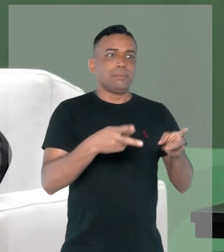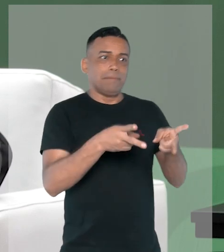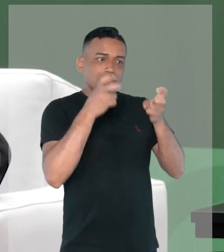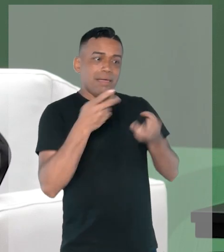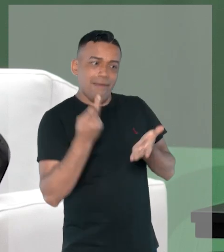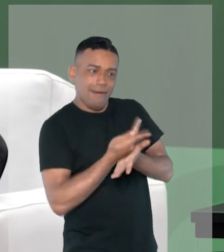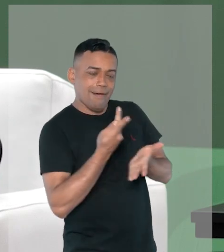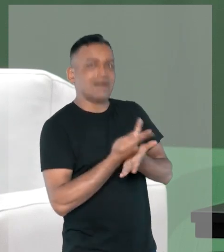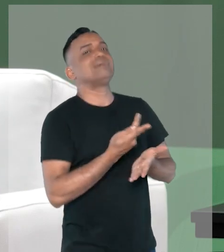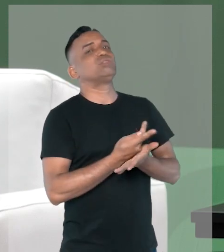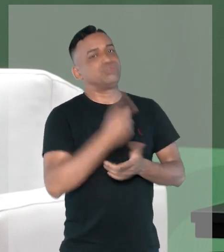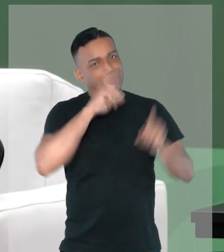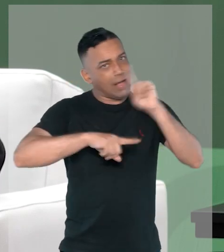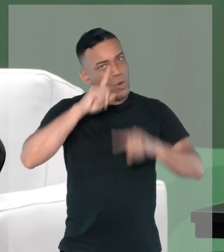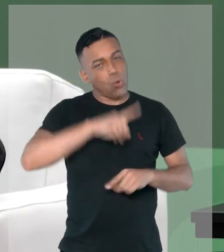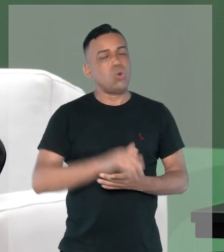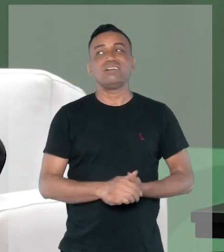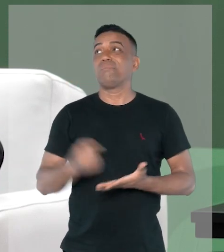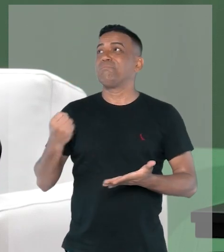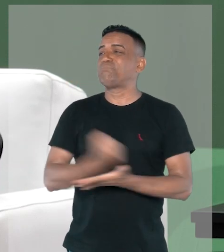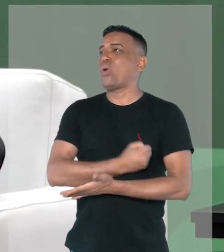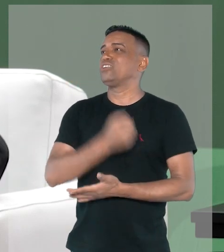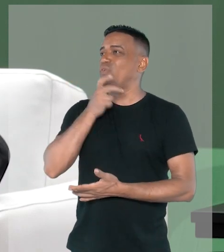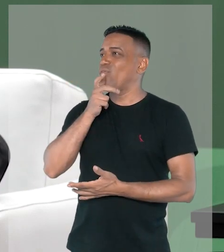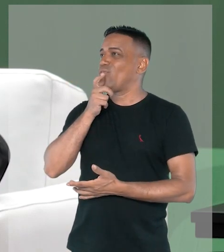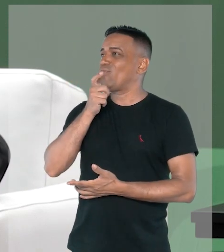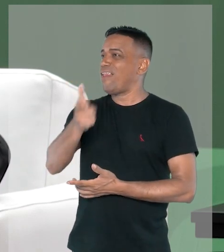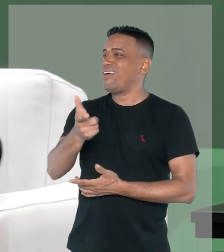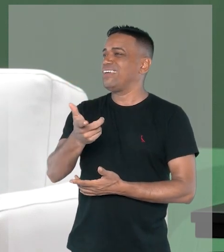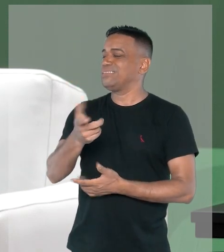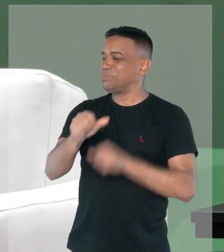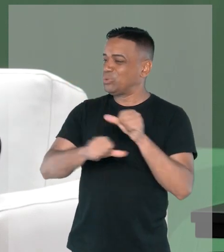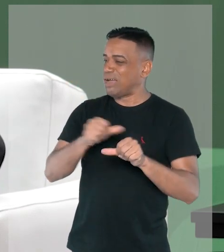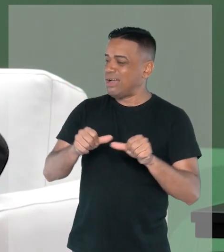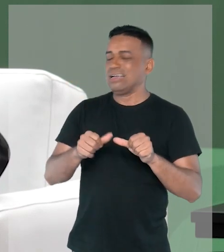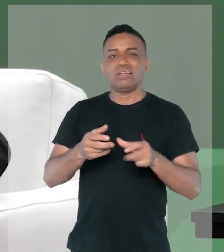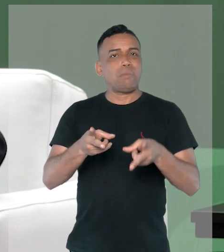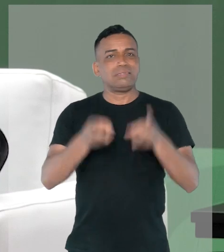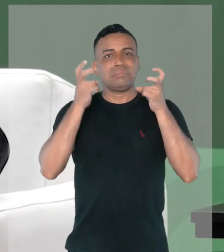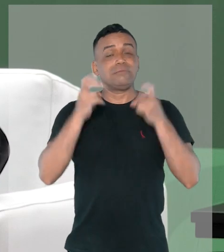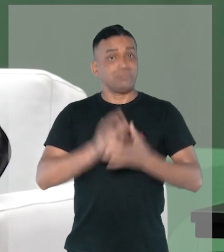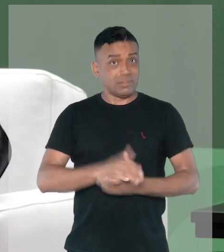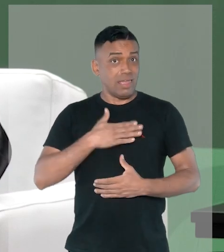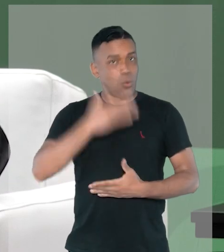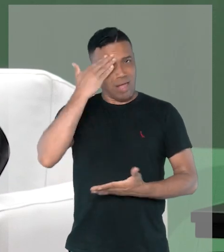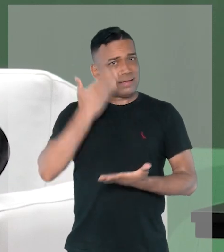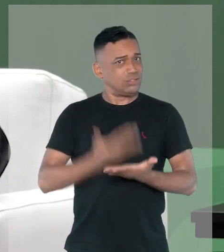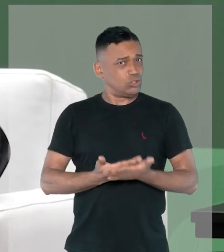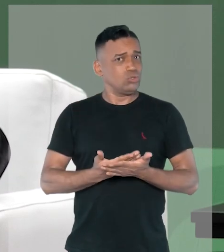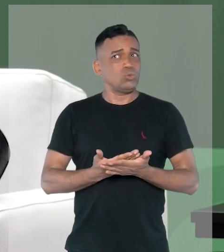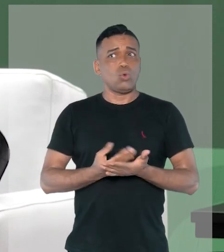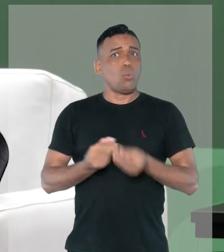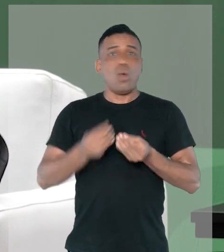que errou, que falhou. Fala, poxa, não devia ter falado isso, vou modificar. Não tinha percebido. Eu acredito que quando começaram